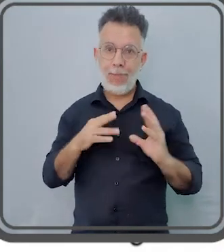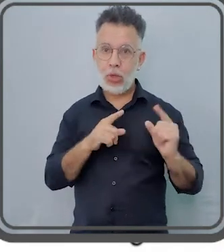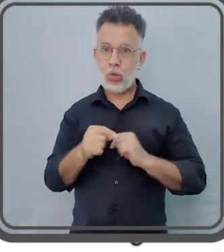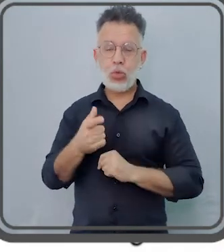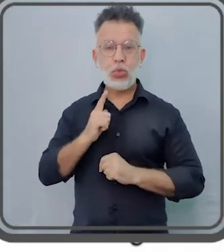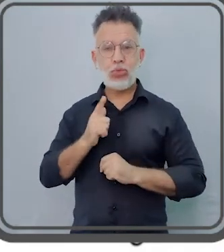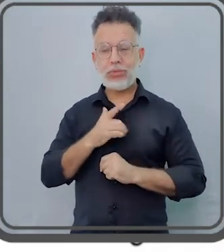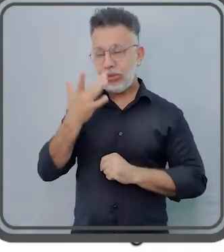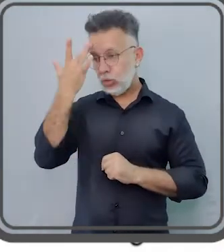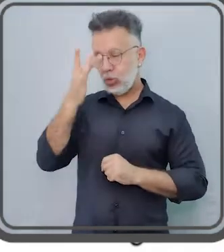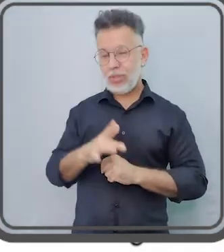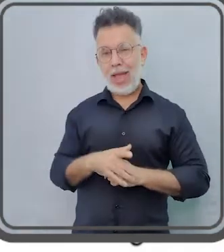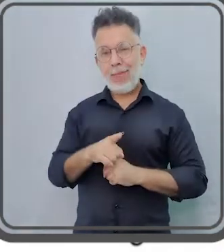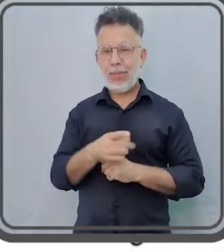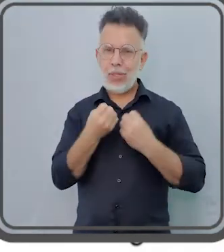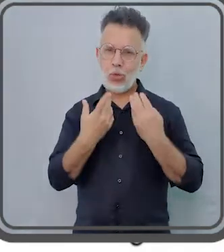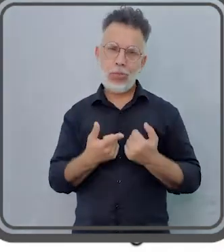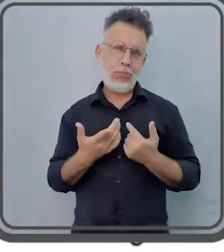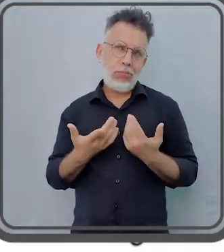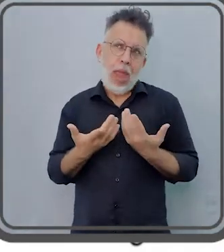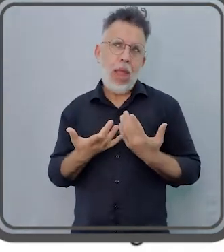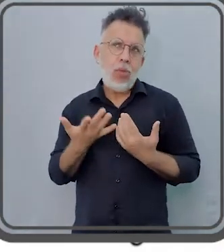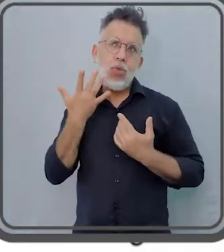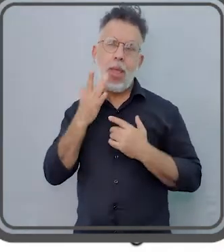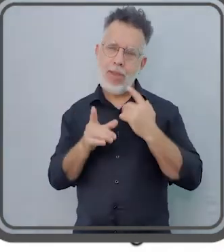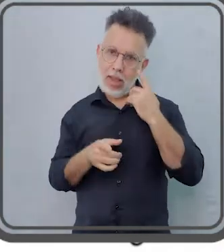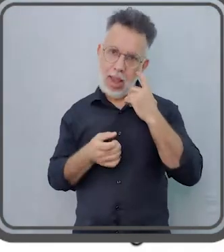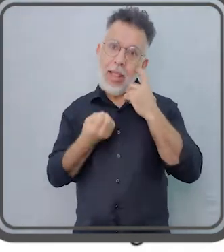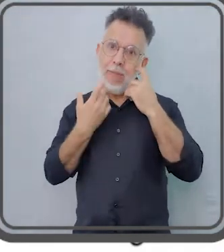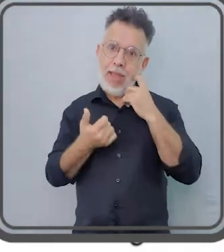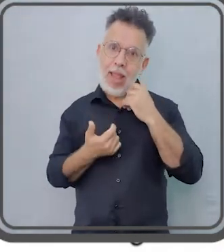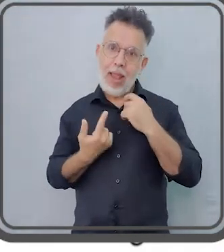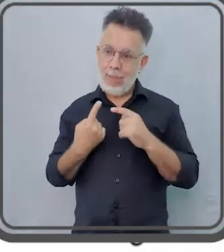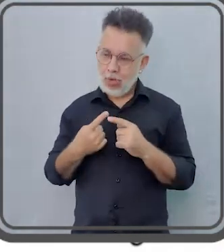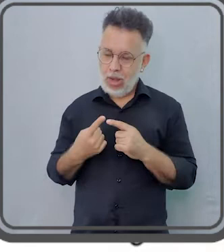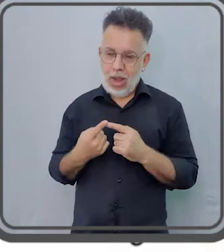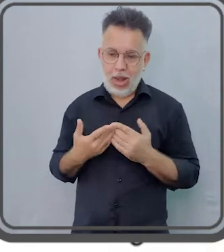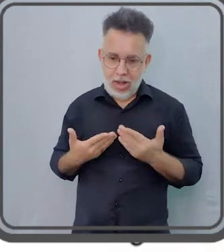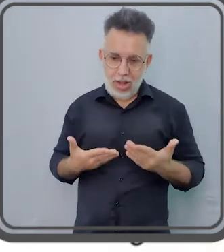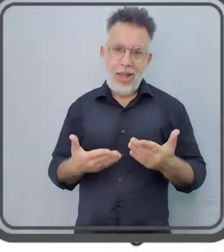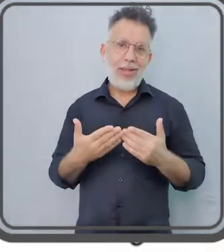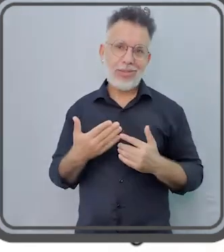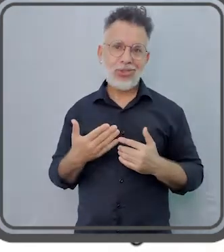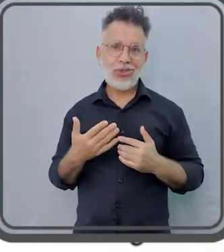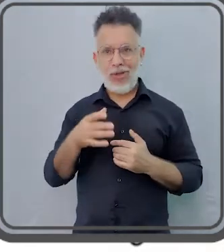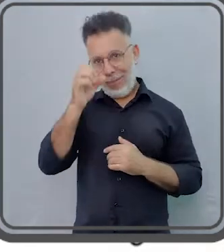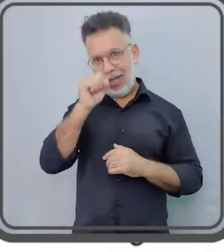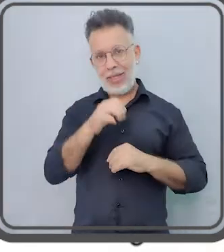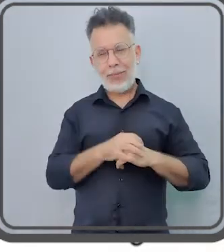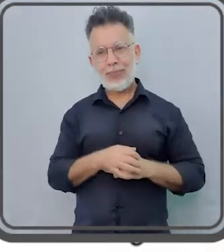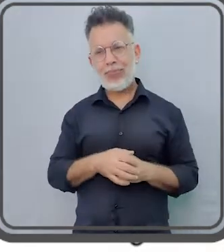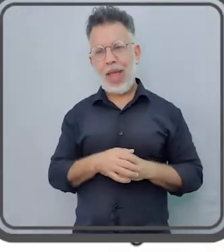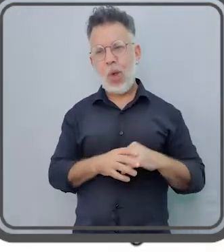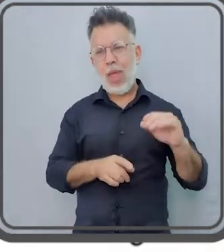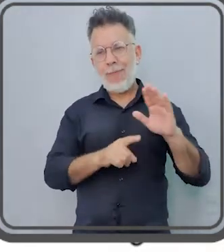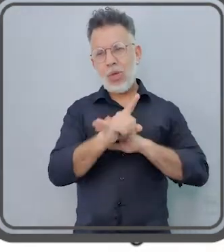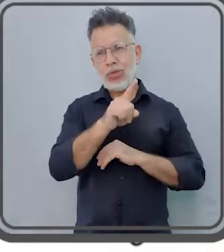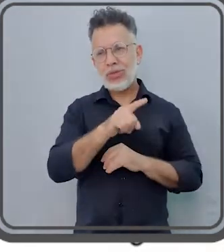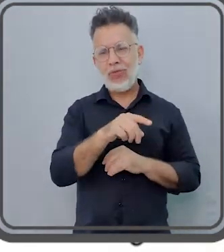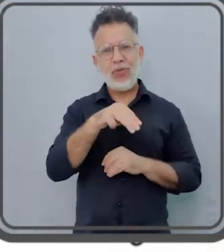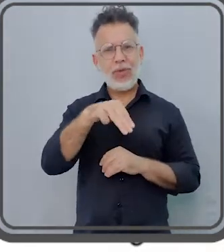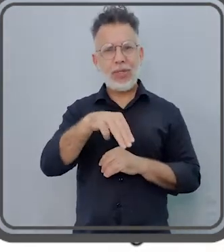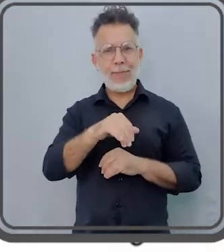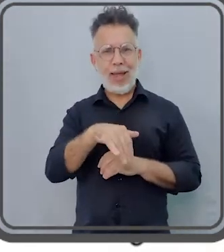tudo bem não saber. Ainda bem, né? Já que a gente afirmar que sabe tudo errado. E Marina, você fala que nunca tinha empreendido, né?